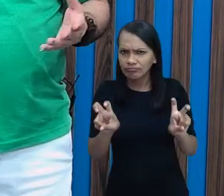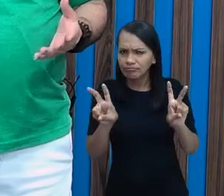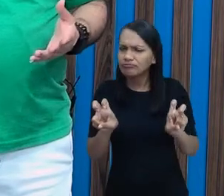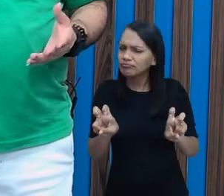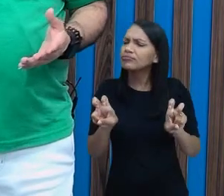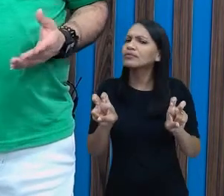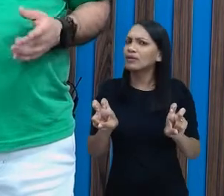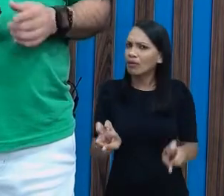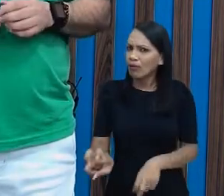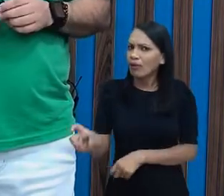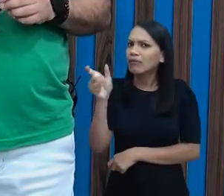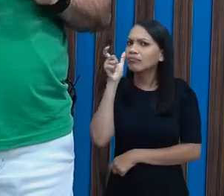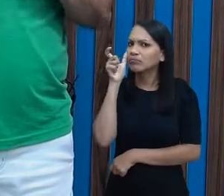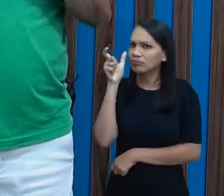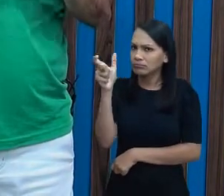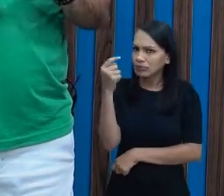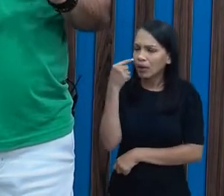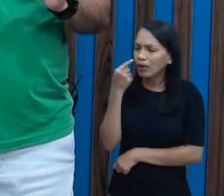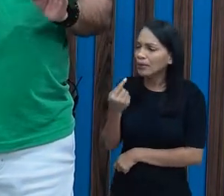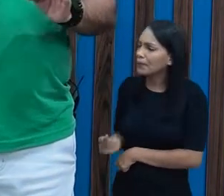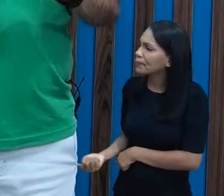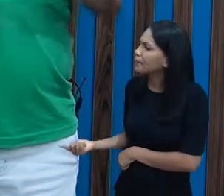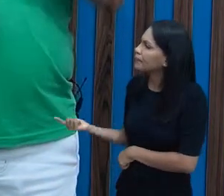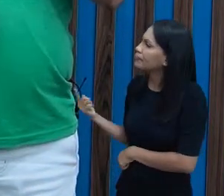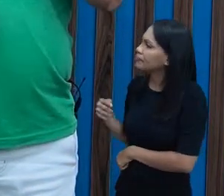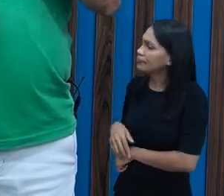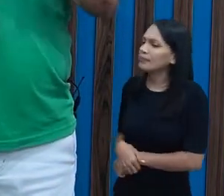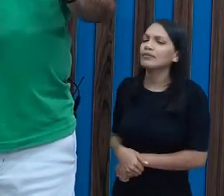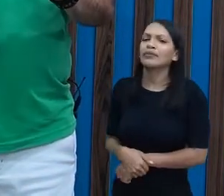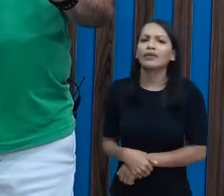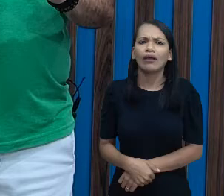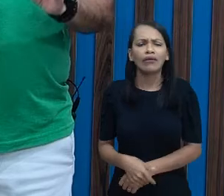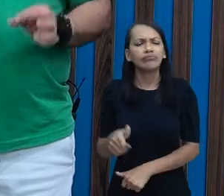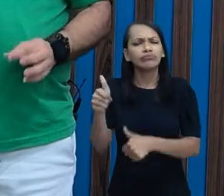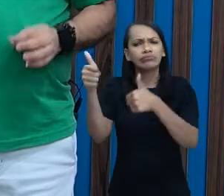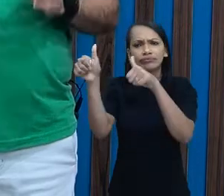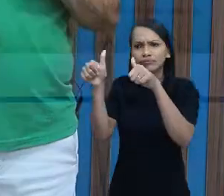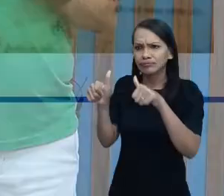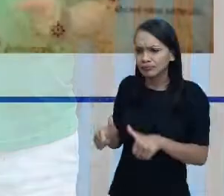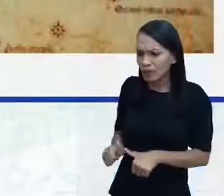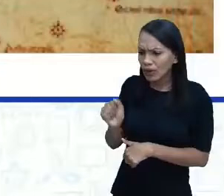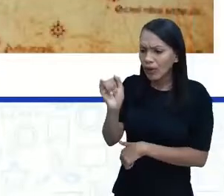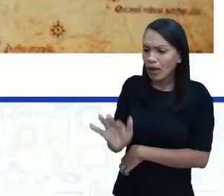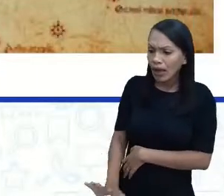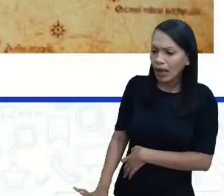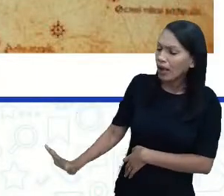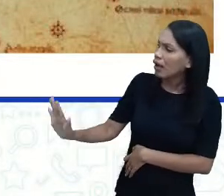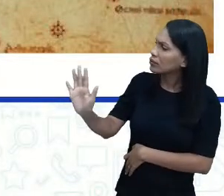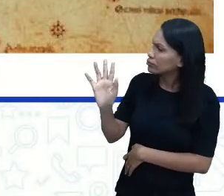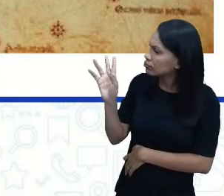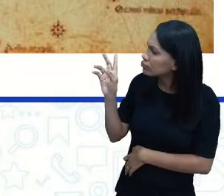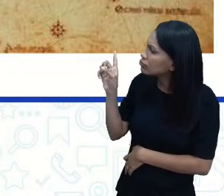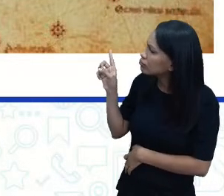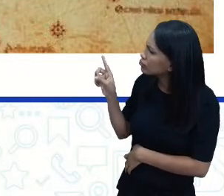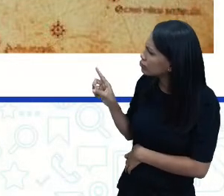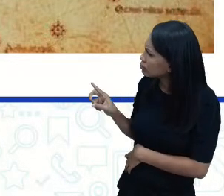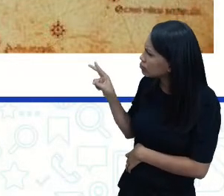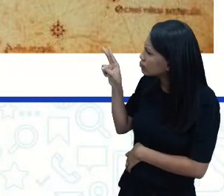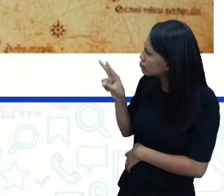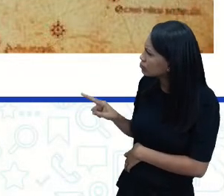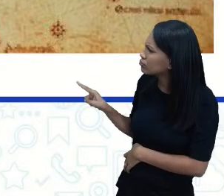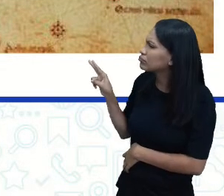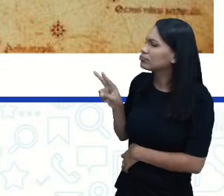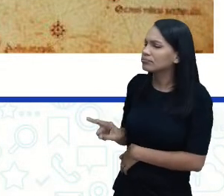temática muito interessante. A gente vai começar analisando aí uma imagem. Então veja, a gente tem aí,